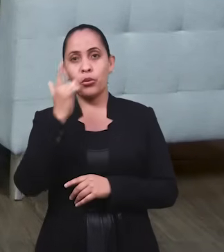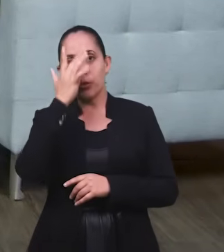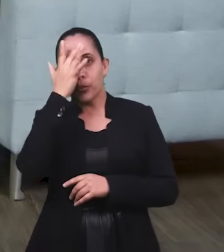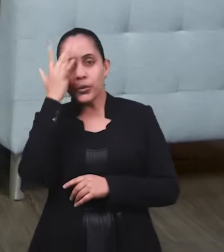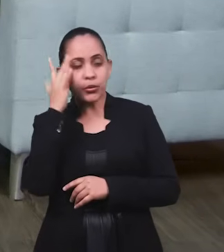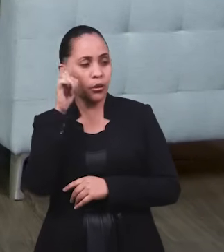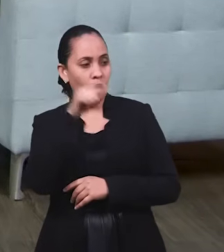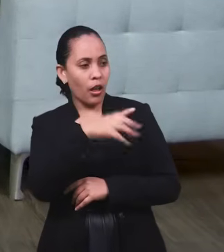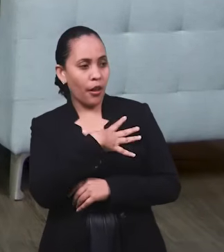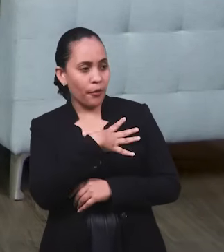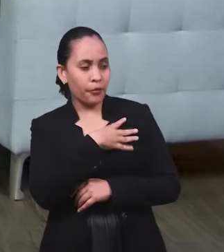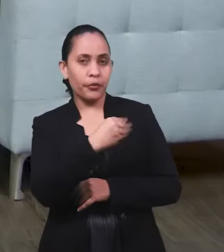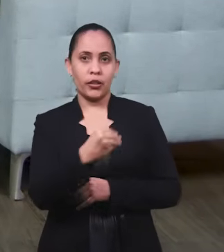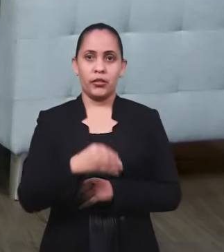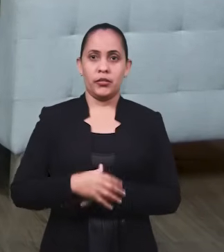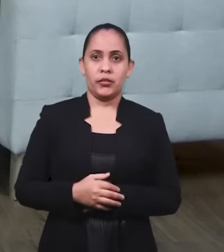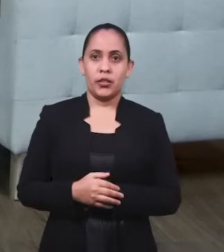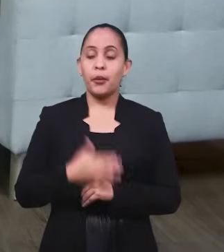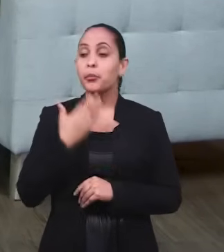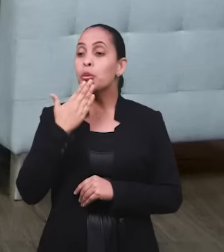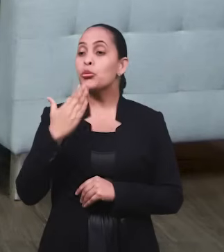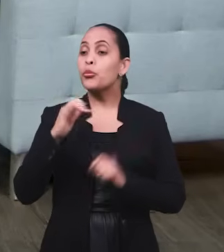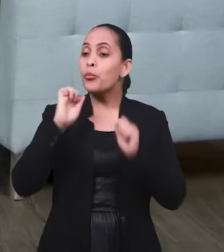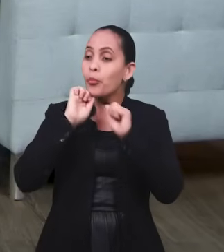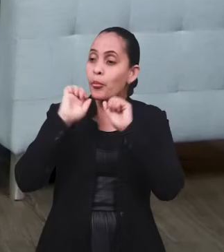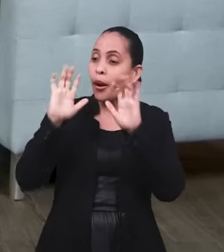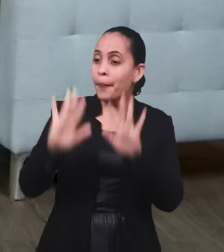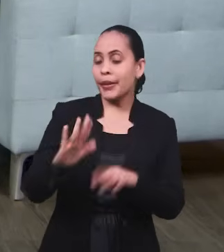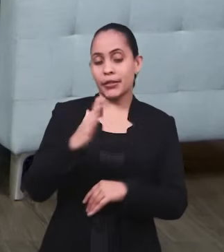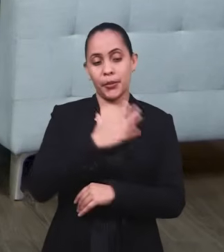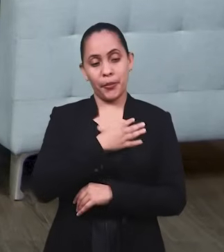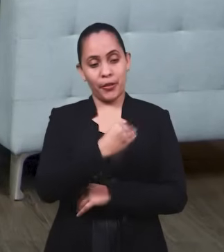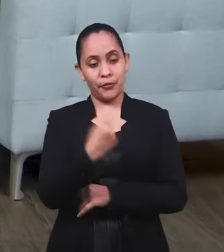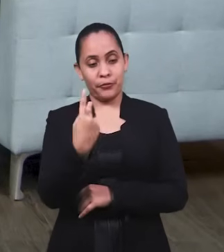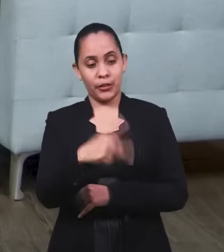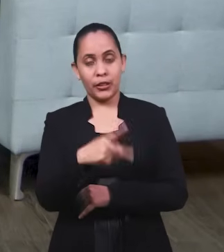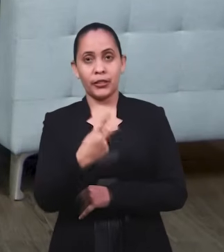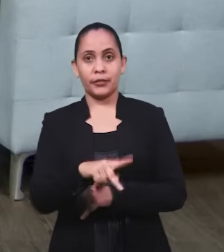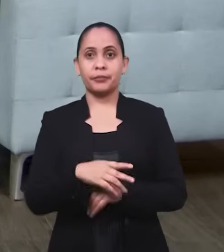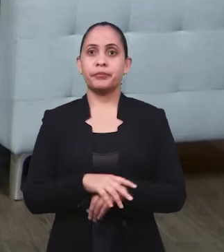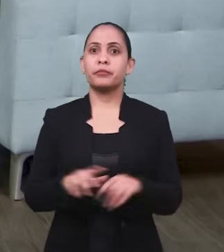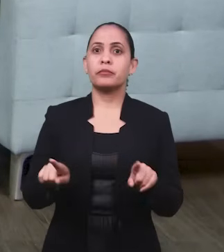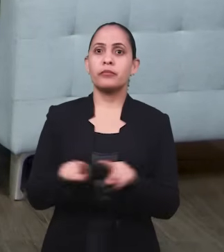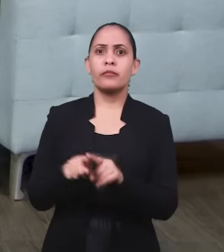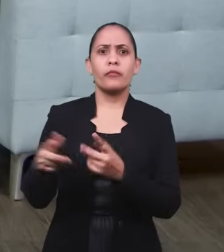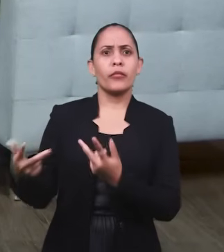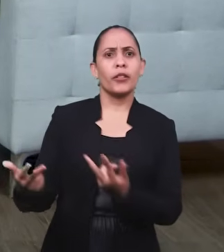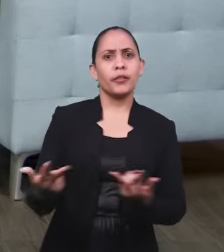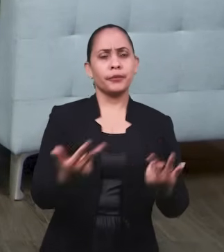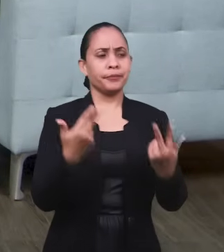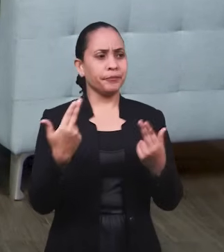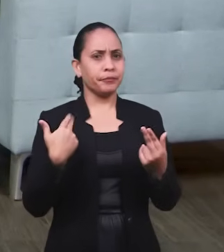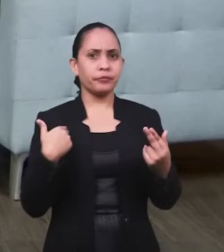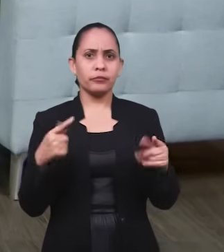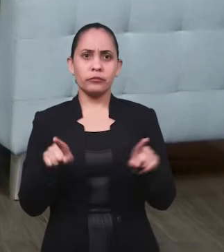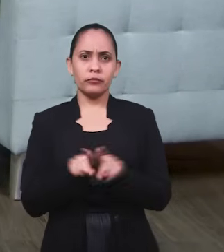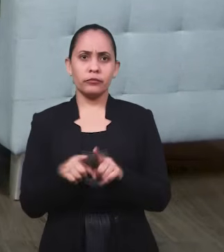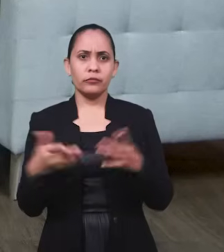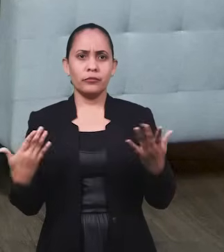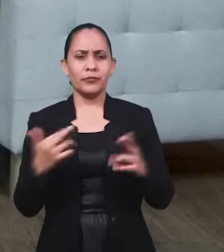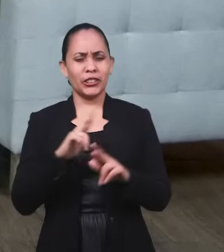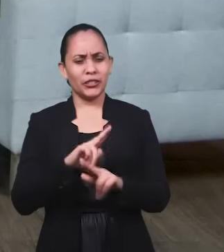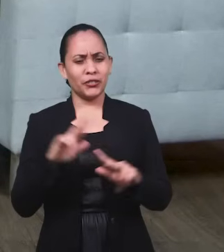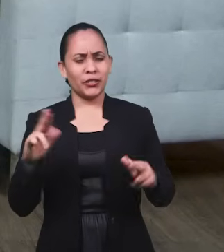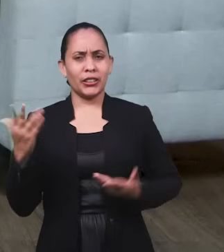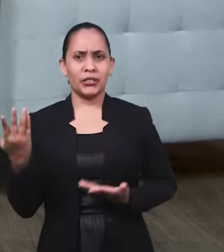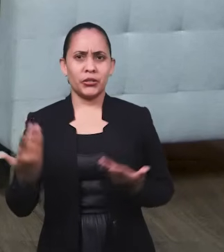pessoa, que no caso foi a filha, Pediu uma bênção do Senhor para a sua filha. E isso é comum hoje, pastor Humberto? Porque nós temos tantos